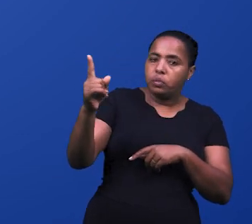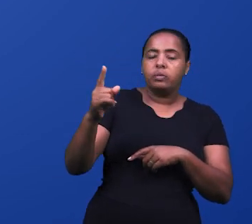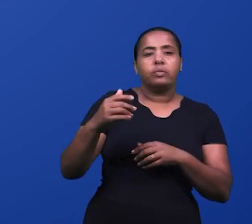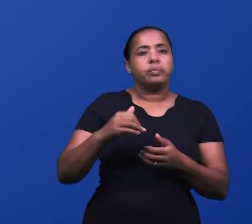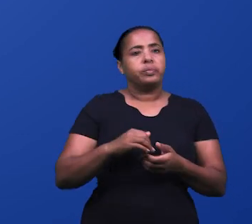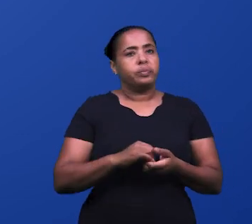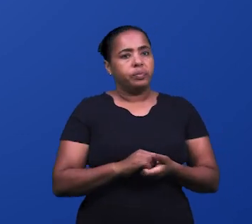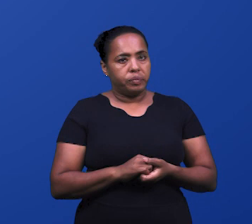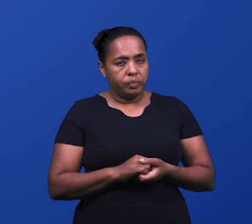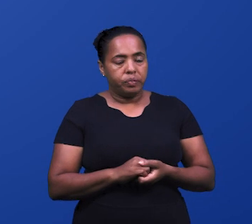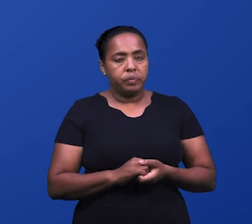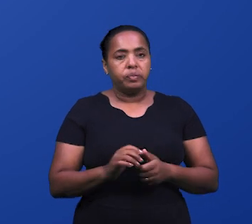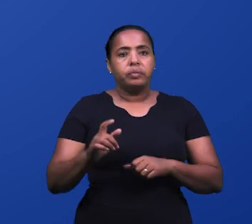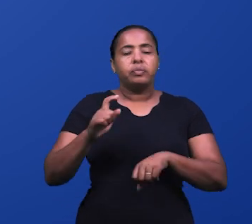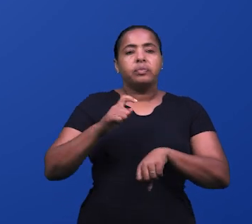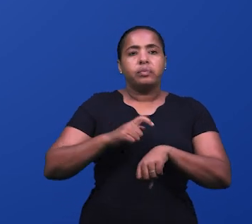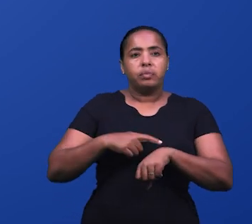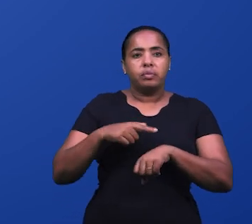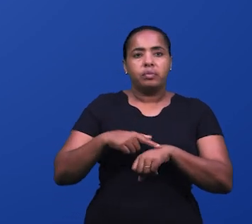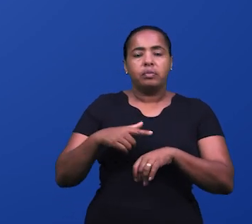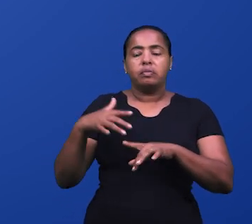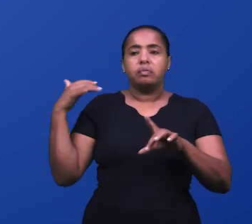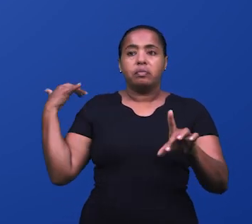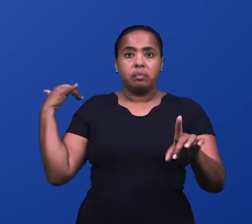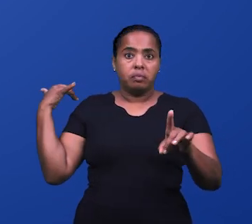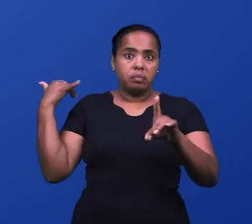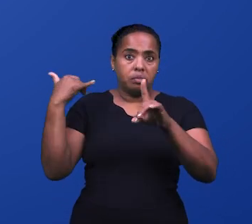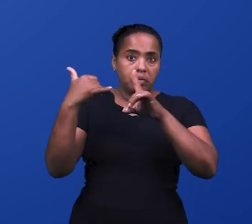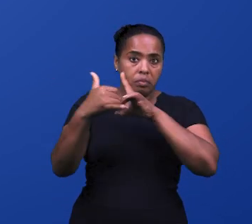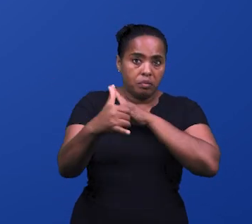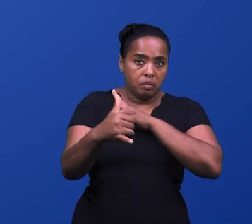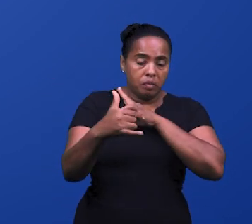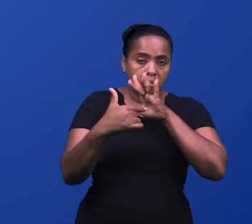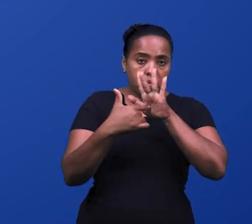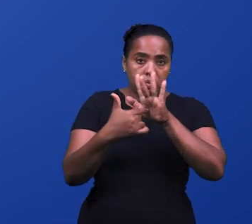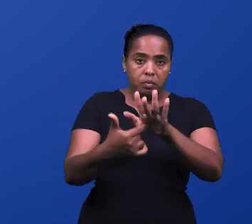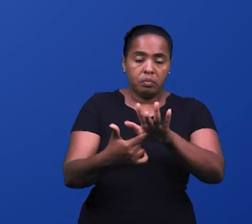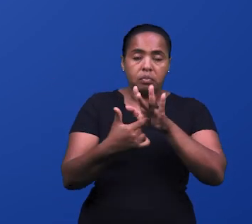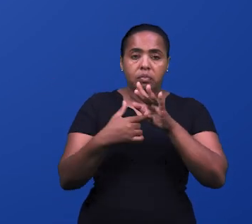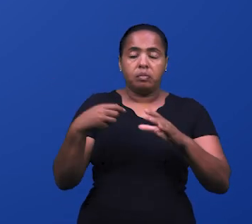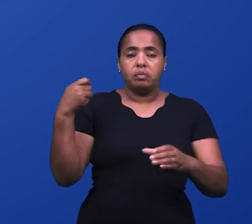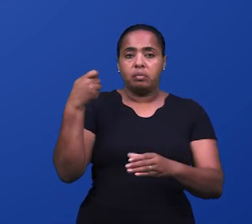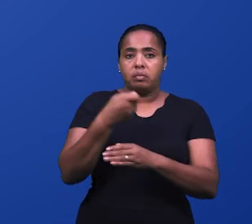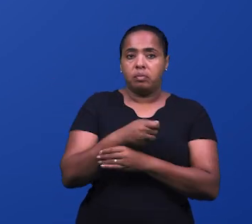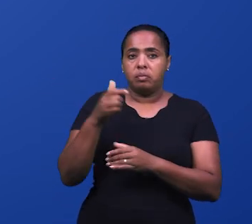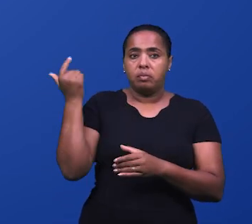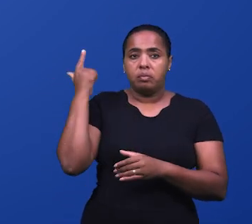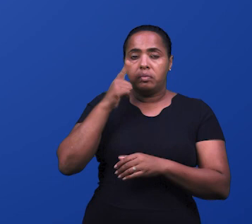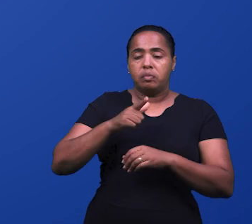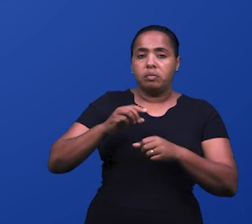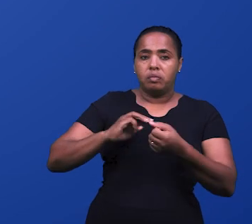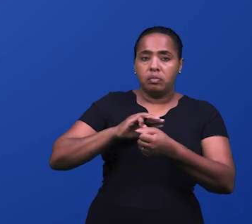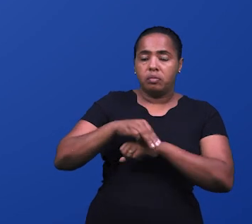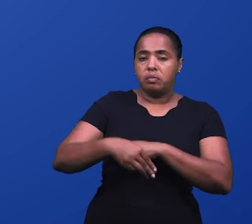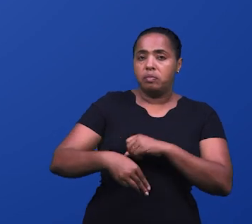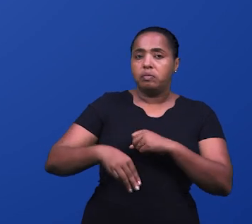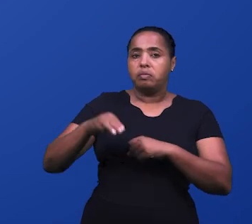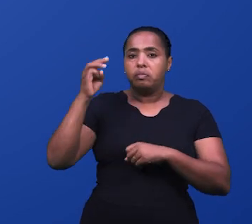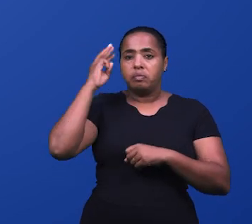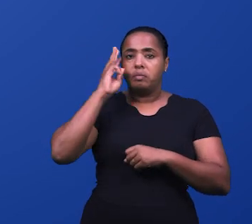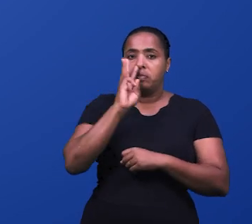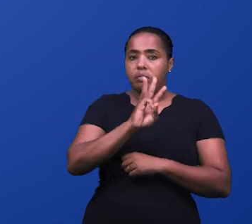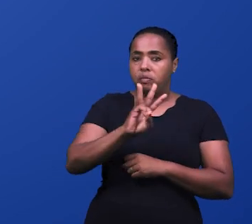Irmãos, naquele momento, profeticamente, Abraão alcançou o mistério do terceiro dia,